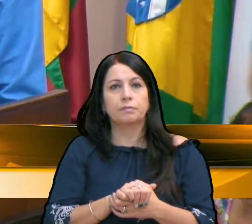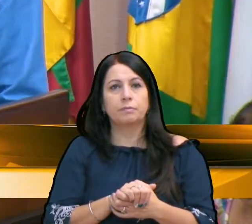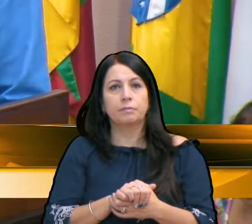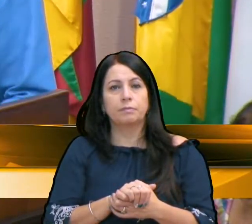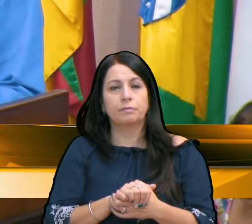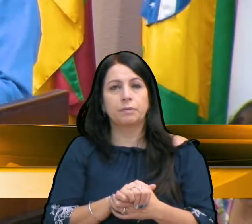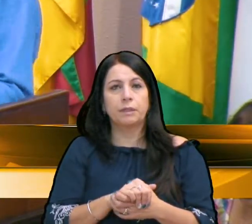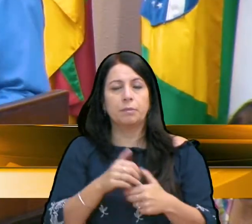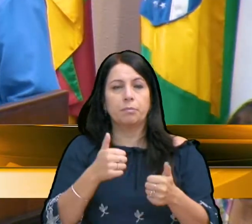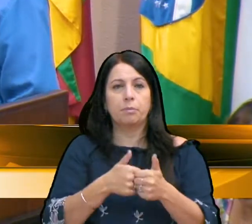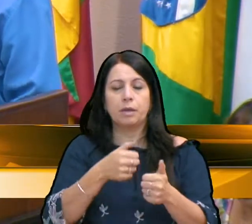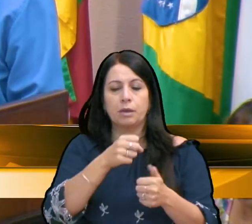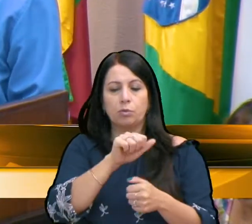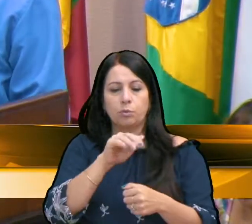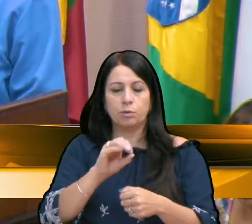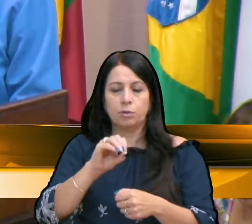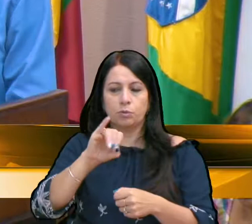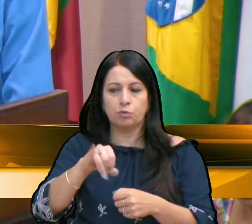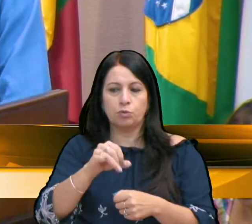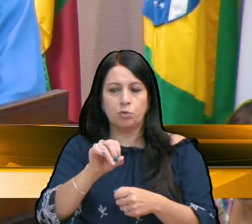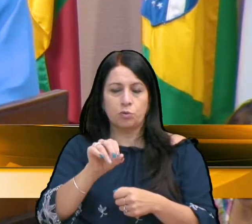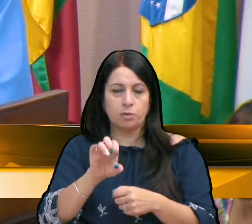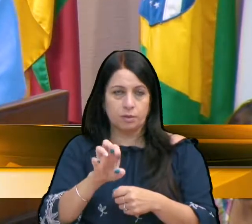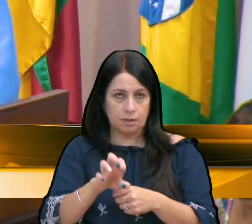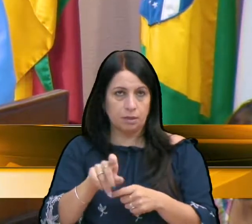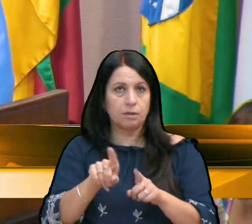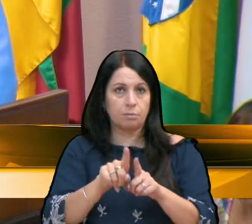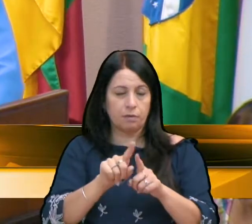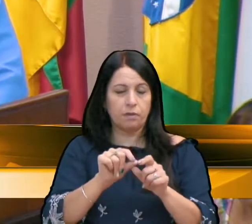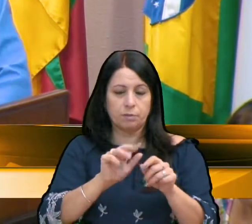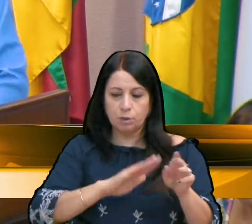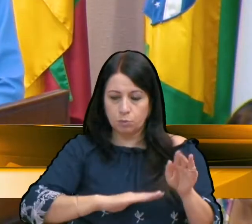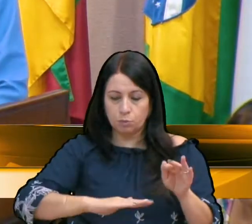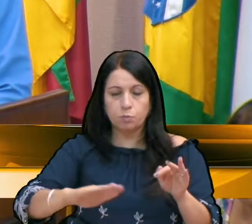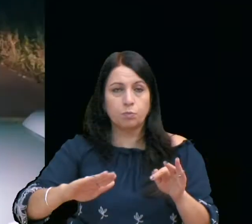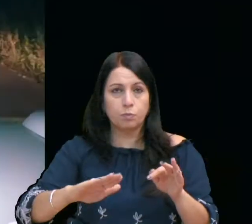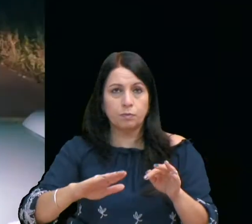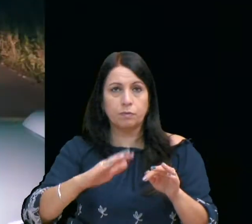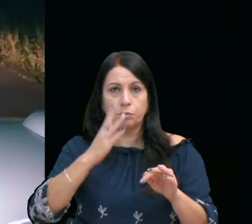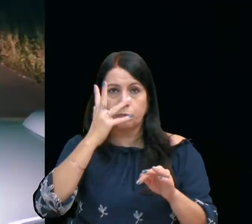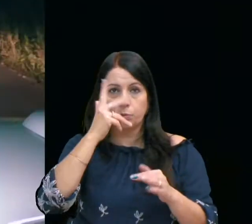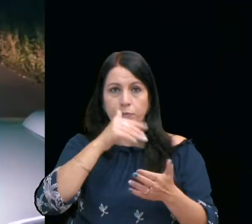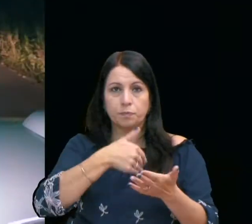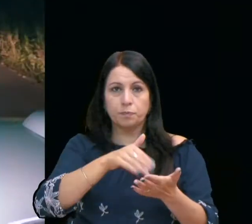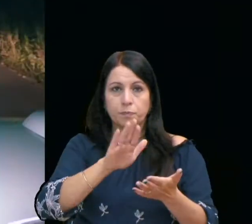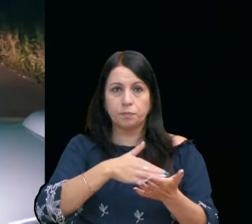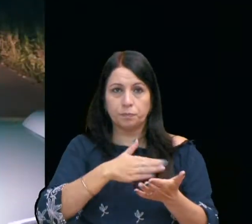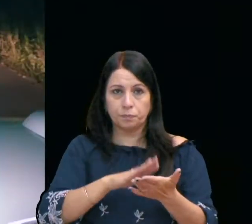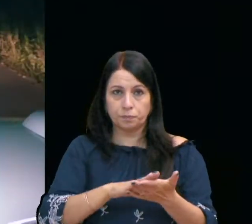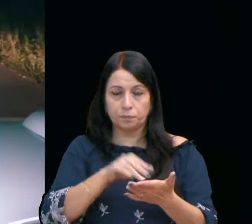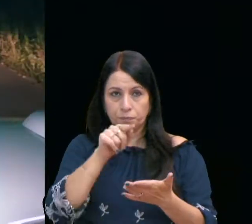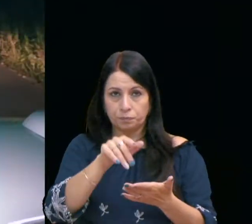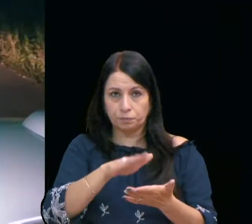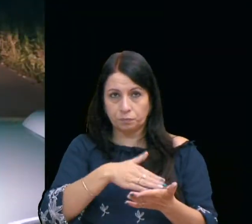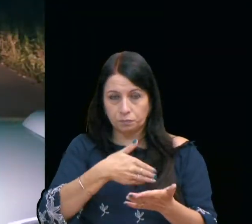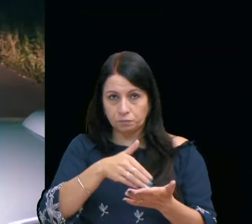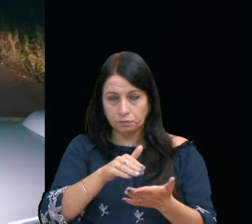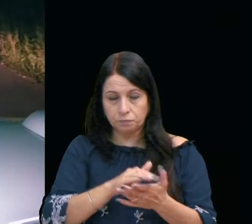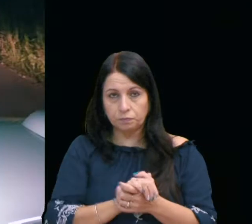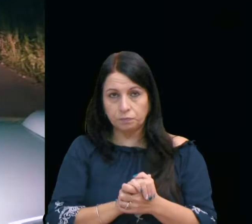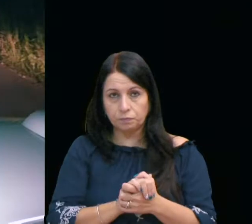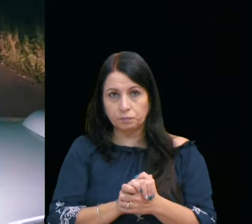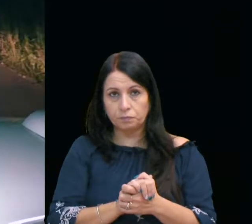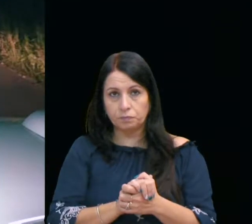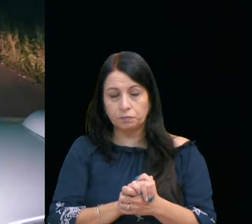vai a São José, já também foi feito mais um trechinho, e foi feita uma bela pintura. E essa pintura, senhor presidente,